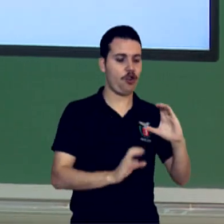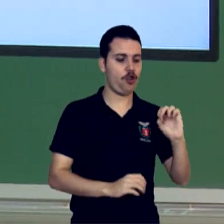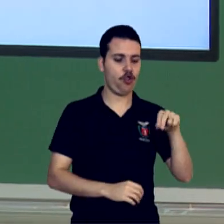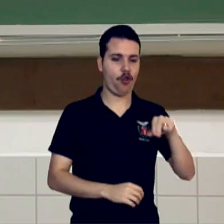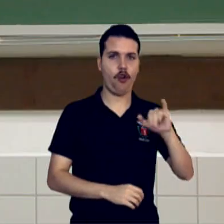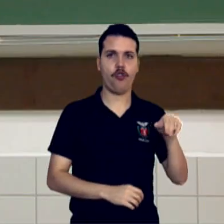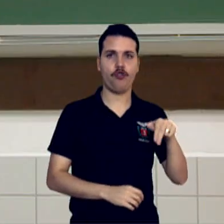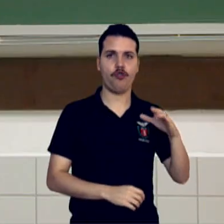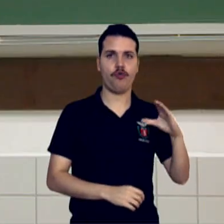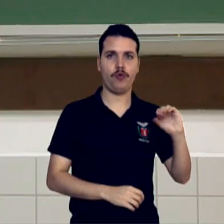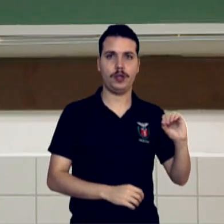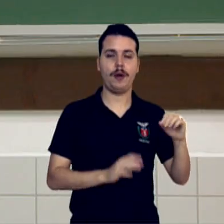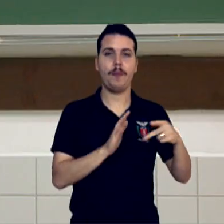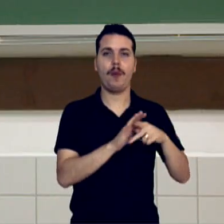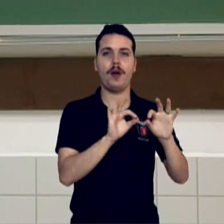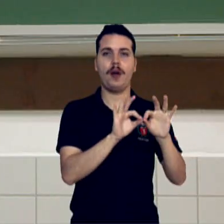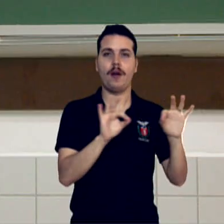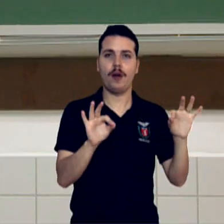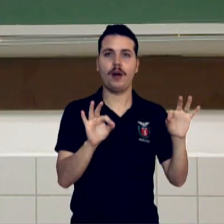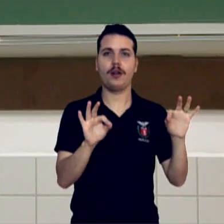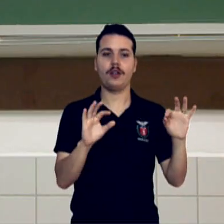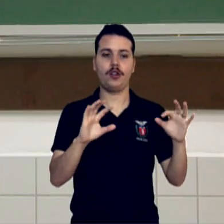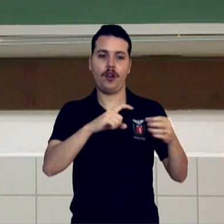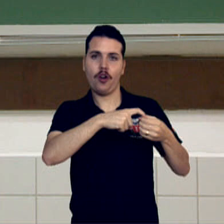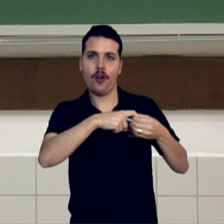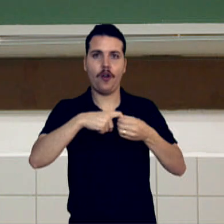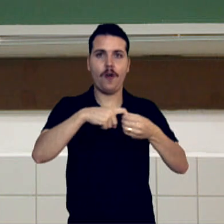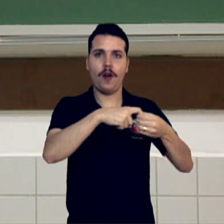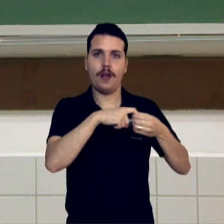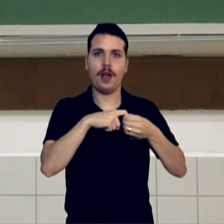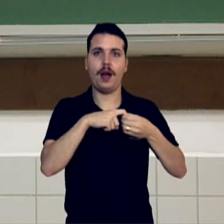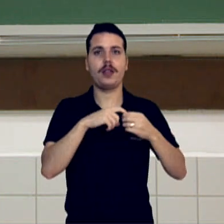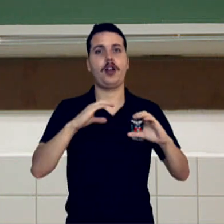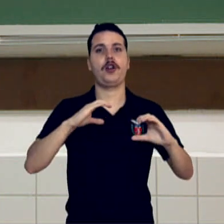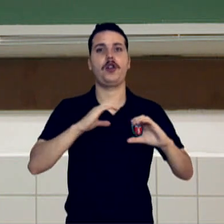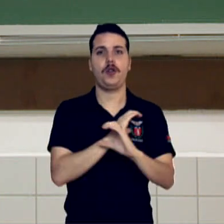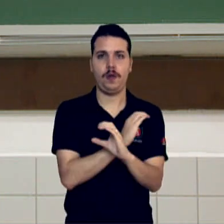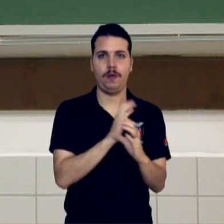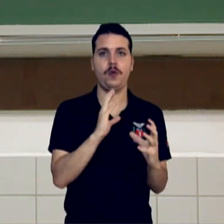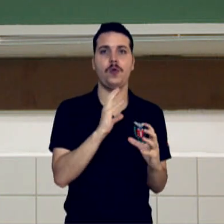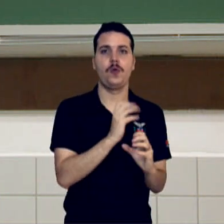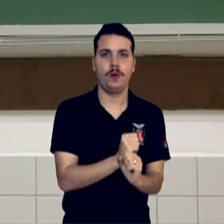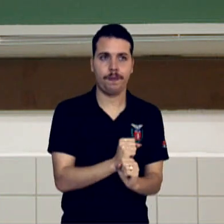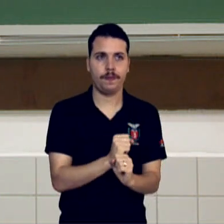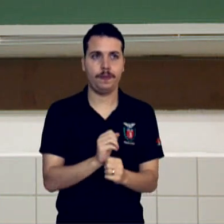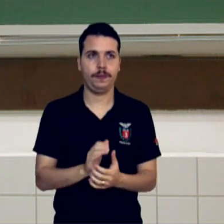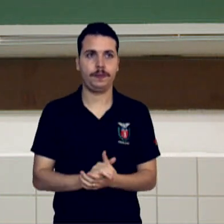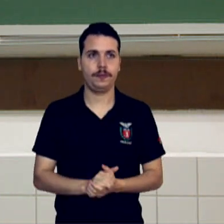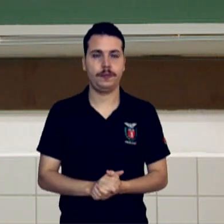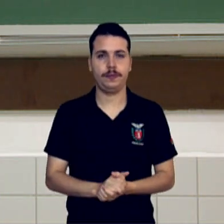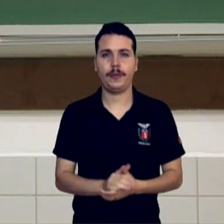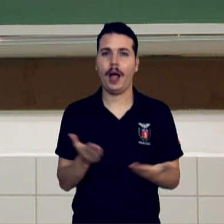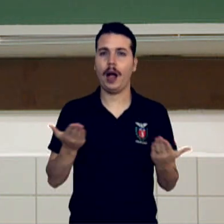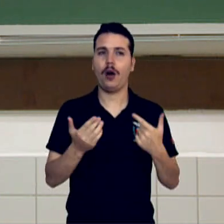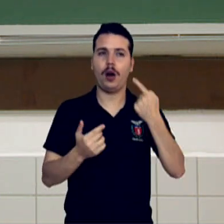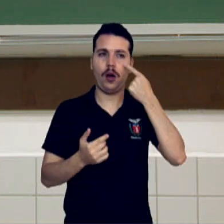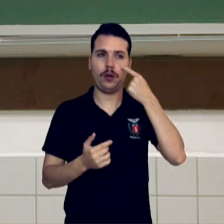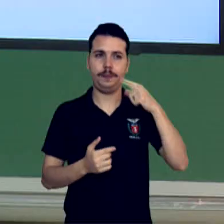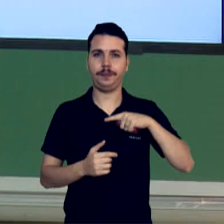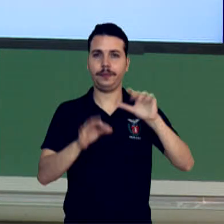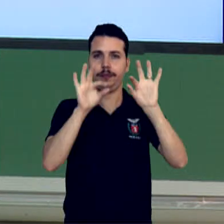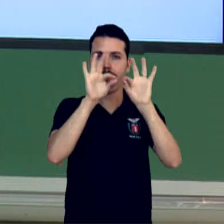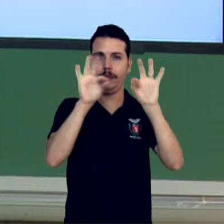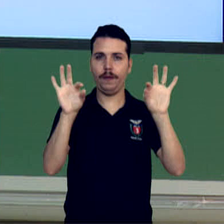oração coordenada conclusiva. Tá certo? Agora, gente, eu vou deixar aqui as orações para